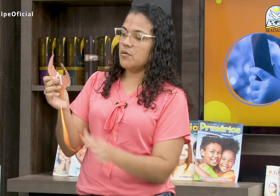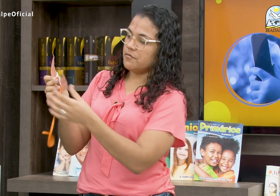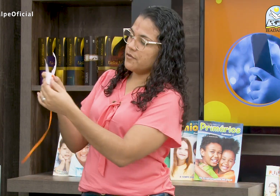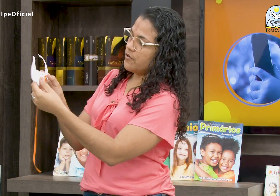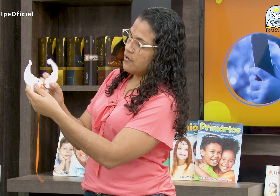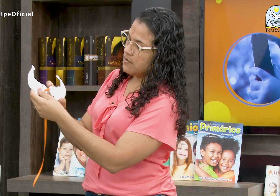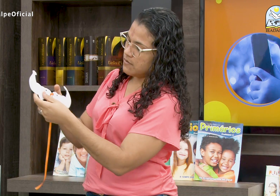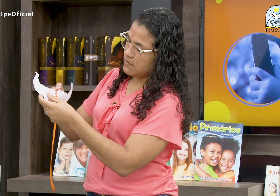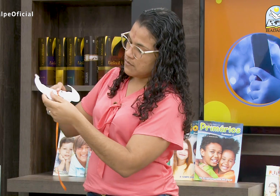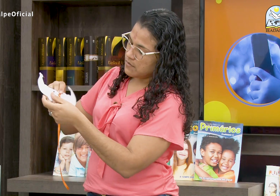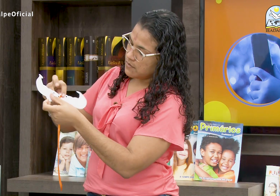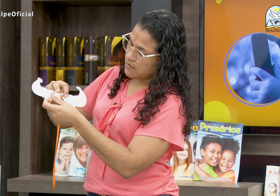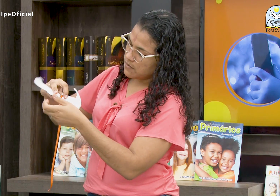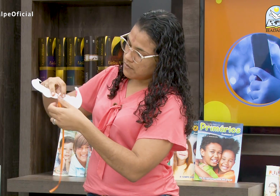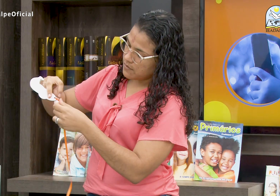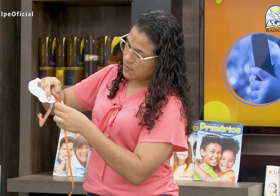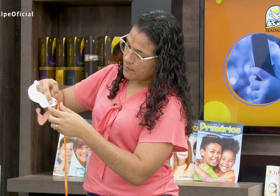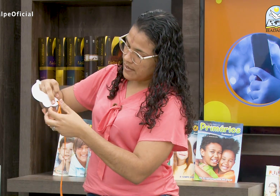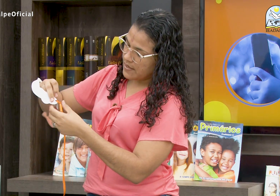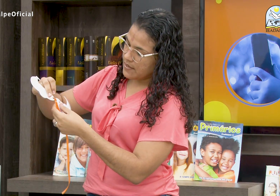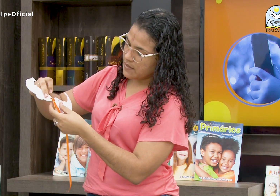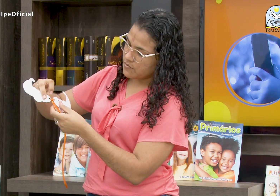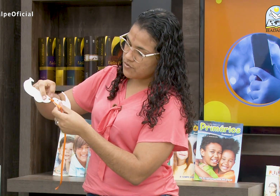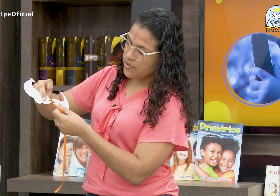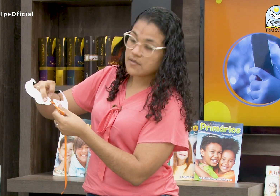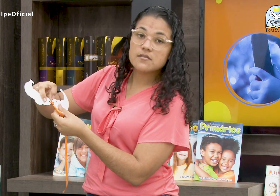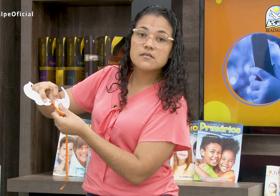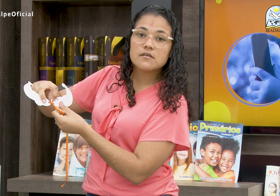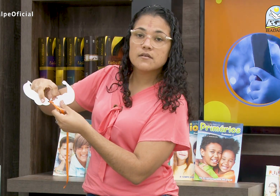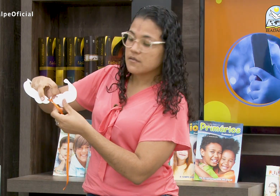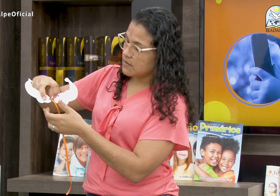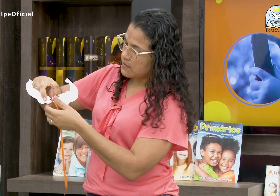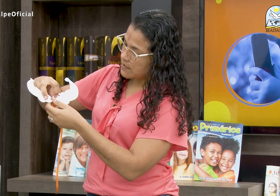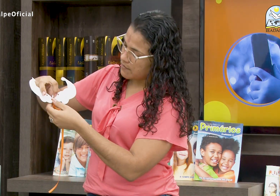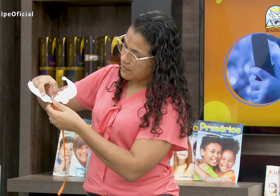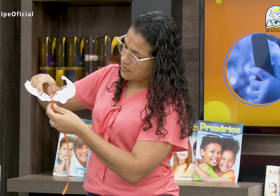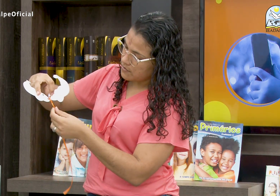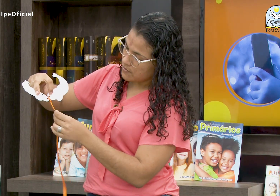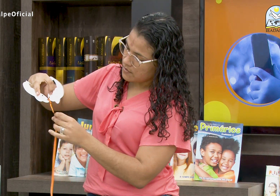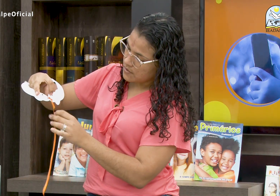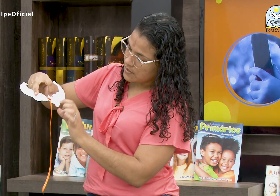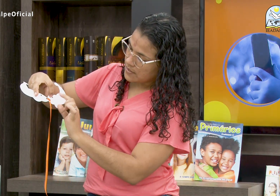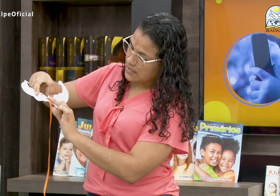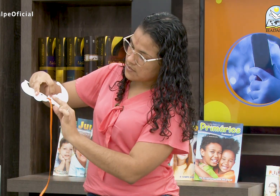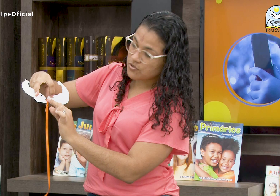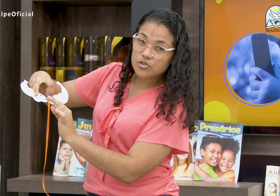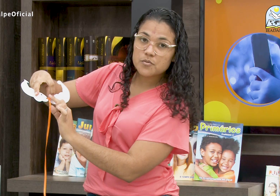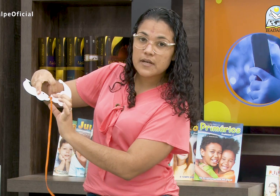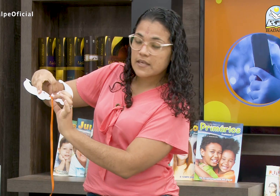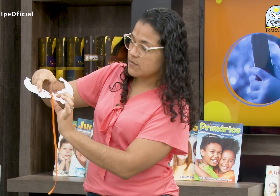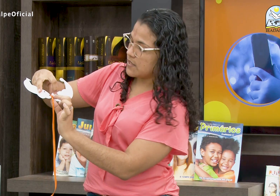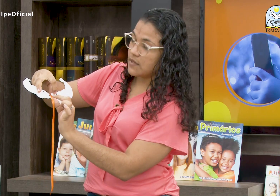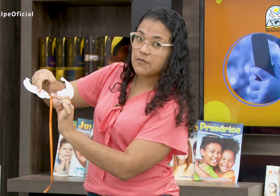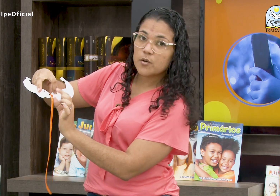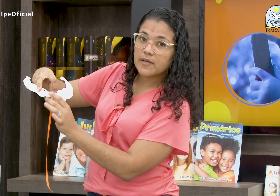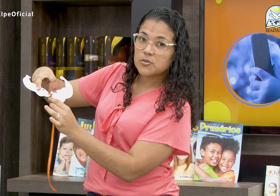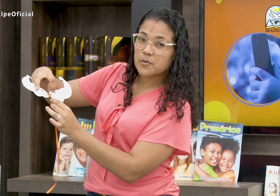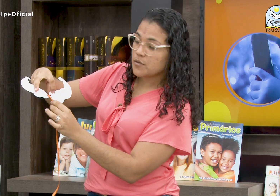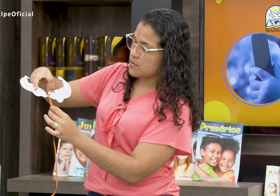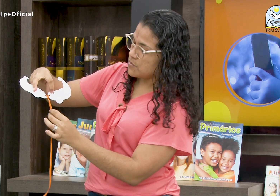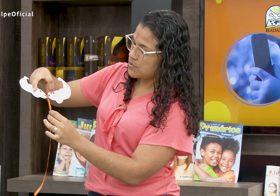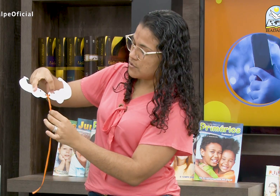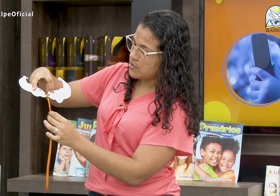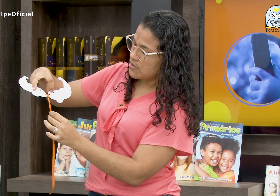vendo como ficou? Ó, eu amarrei aqui os dois, tá vendo? Nesses dois buraquinhos aqui que ficam